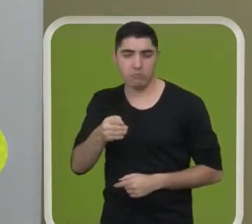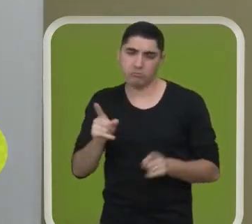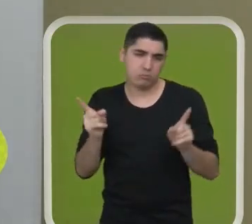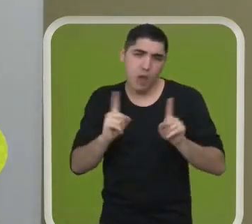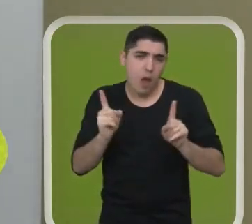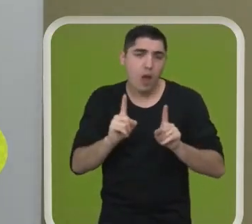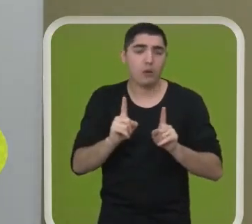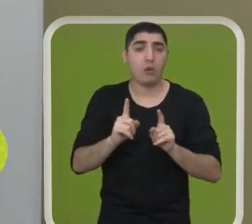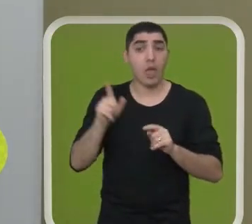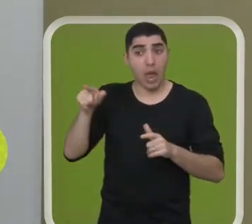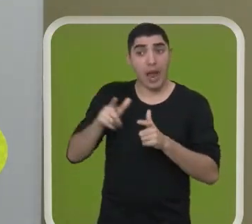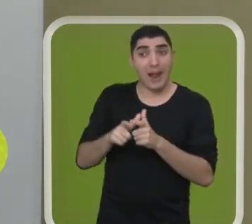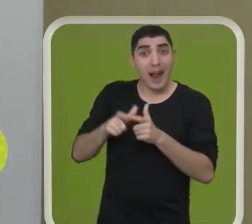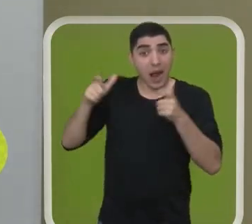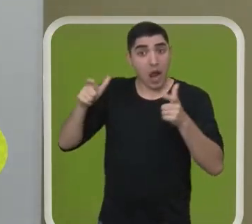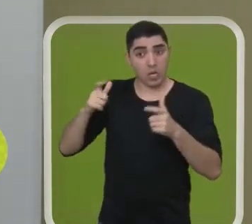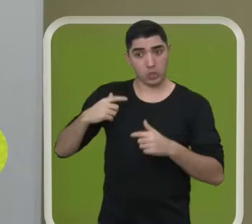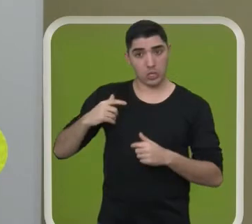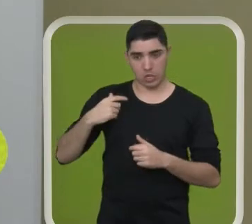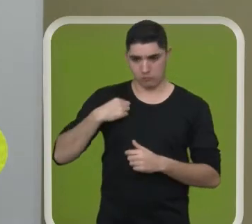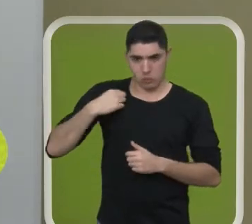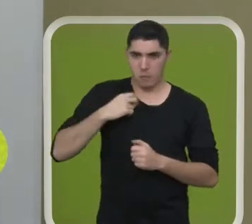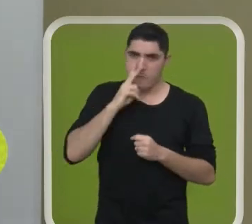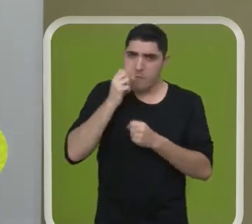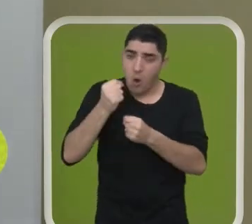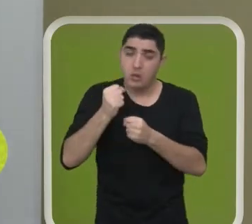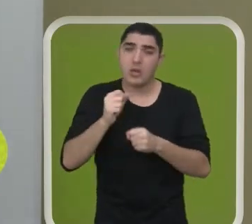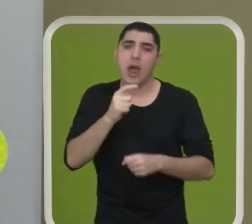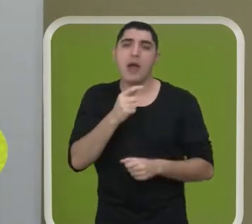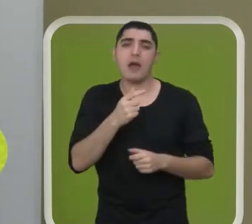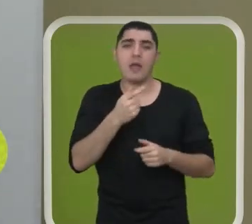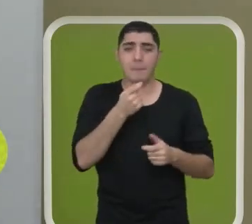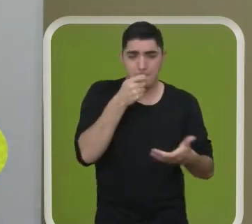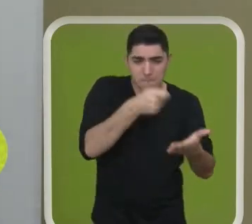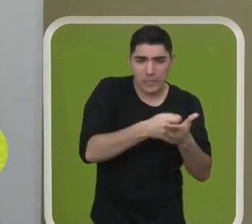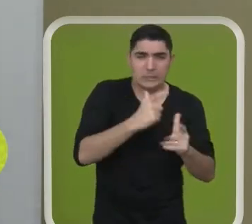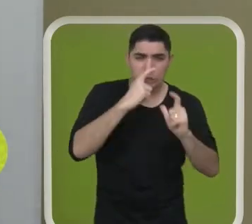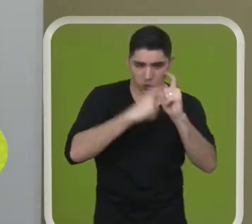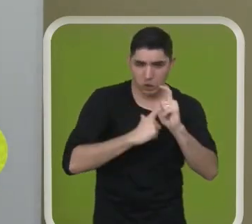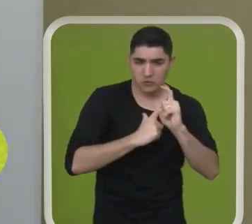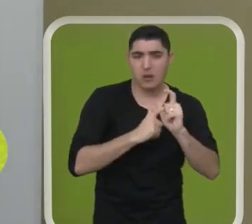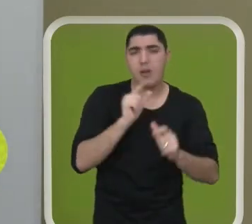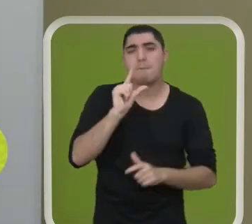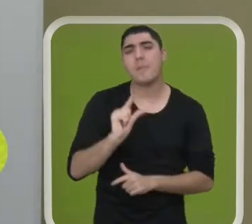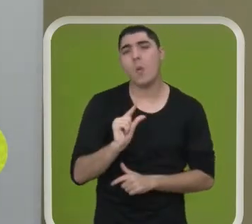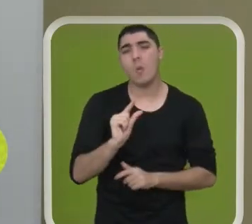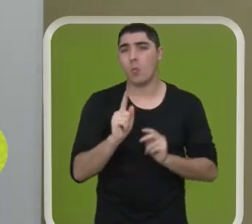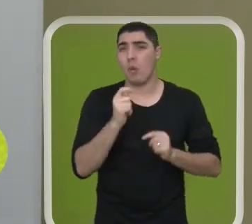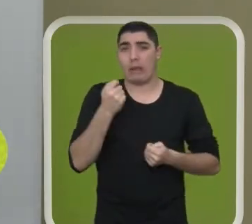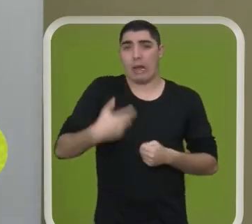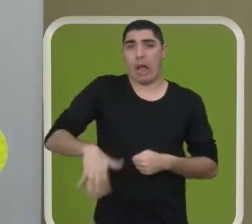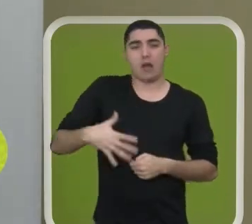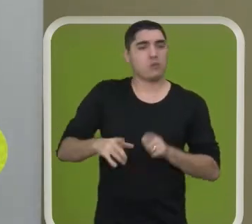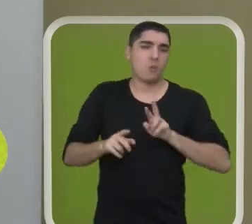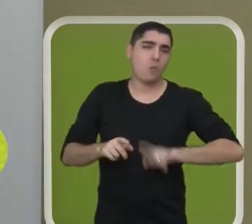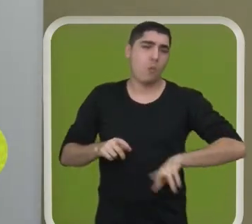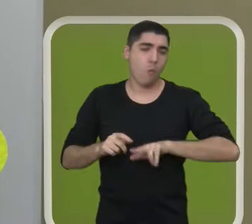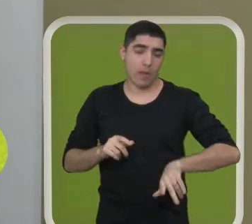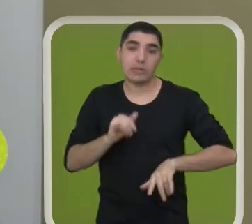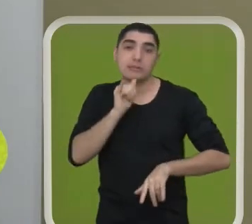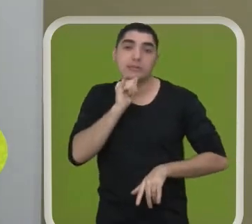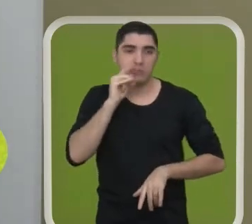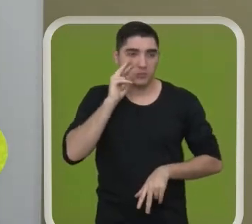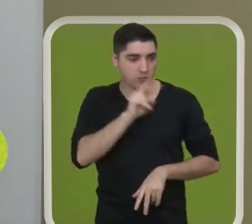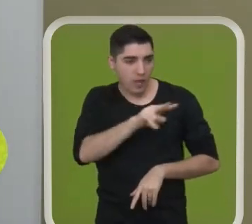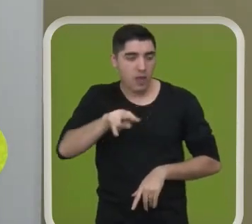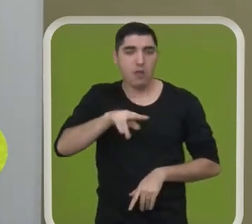com uma pequena dívida. Sabe? Se você olhar perto da perspectiva da cidade, da torcida.